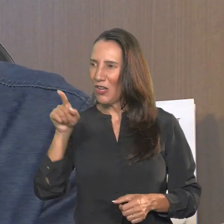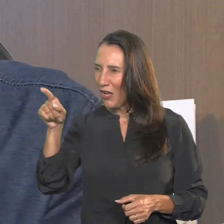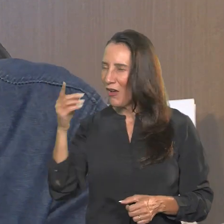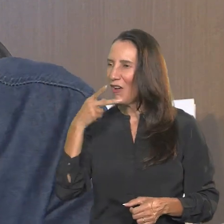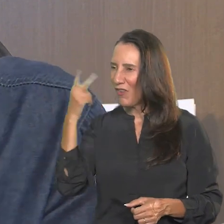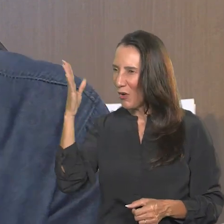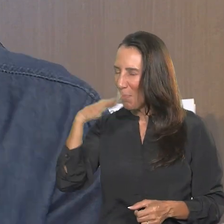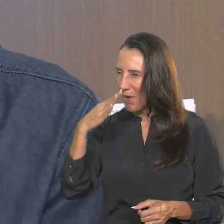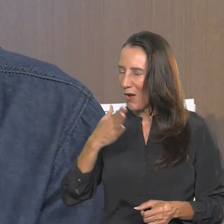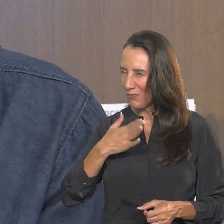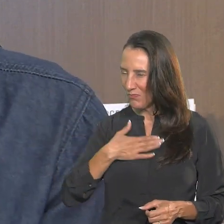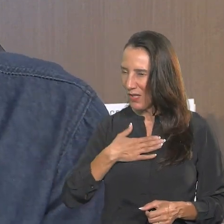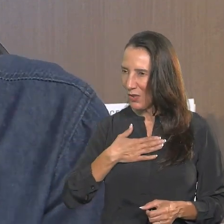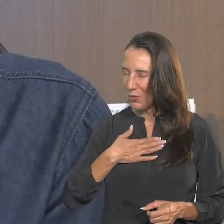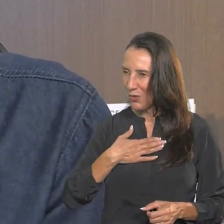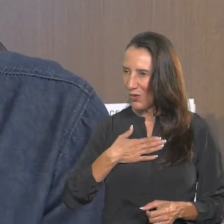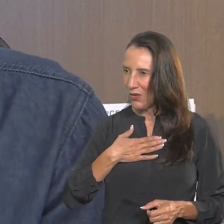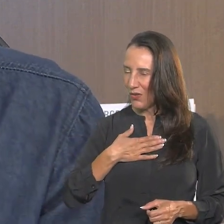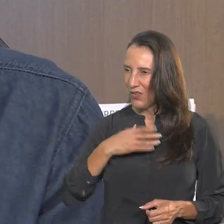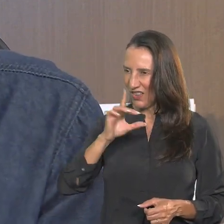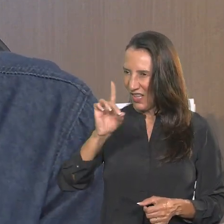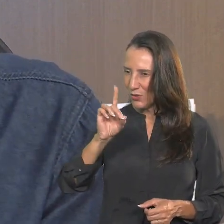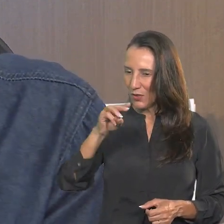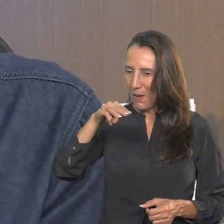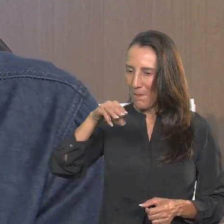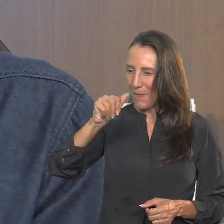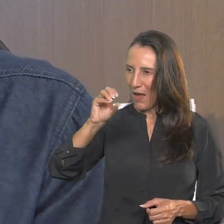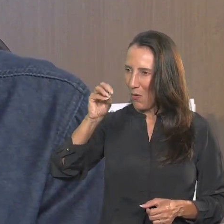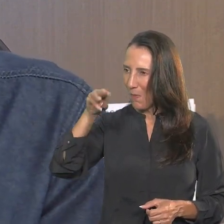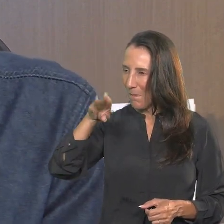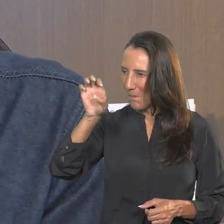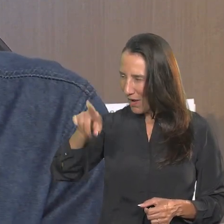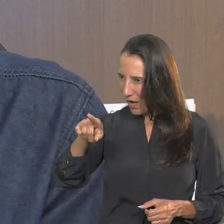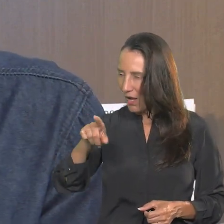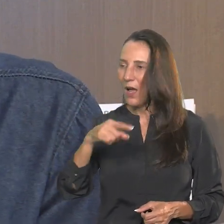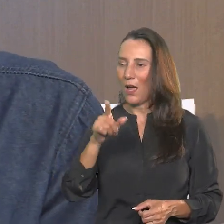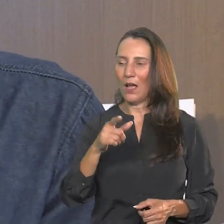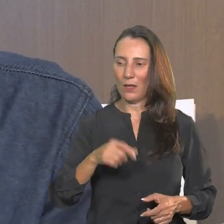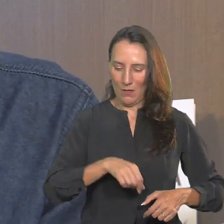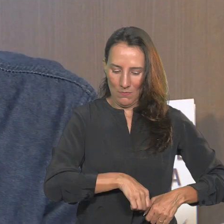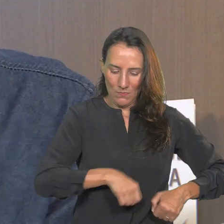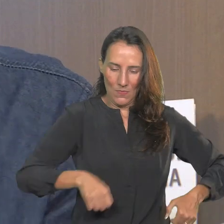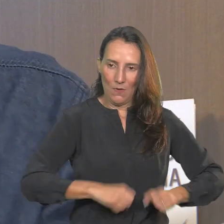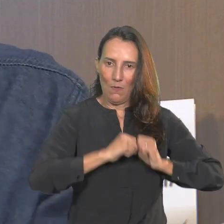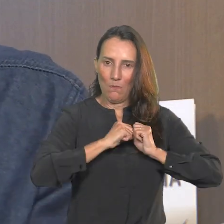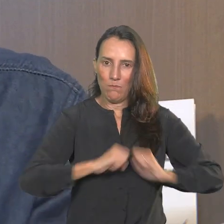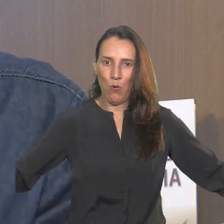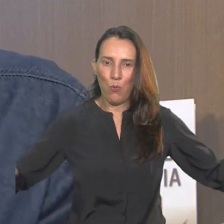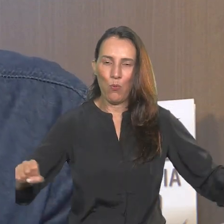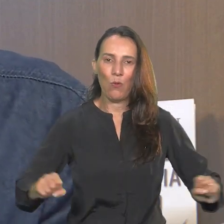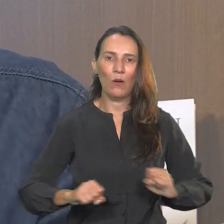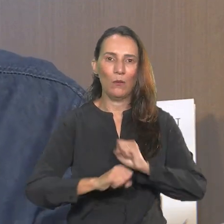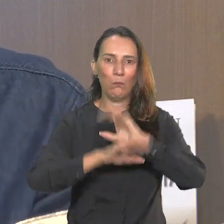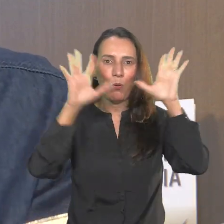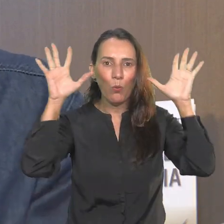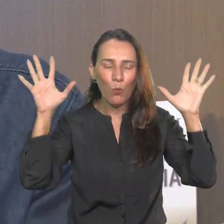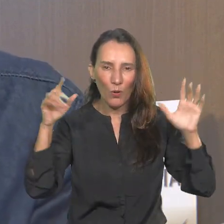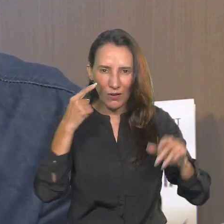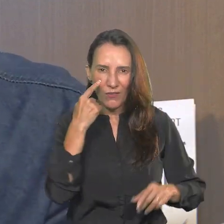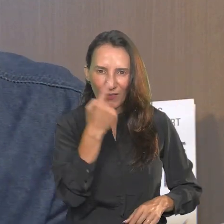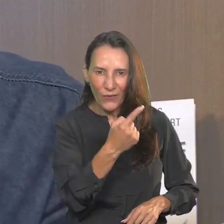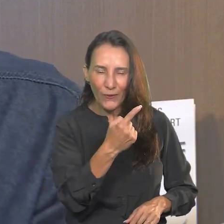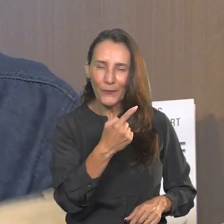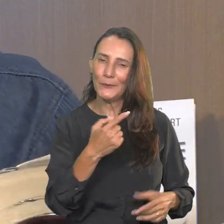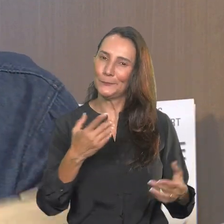agressividade. Vai, fala o que você fala de Jesus, fala de Maomé. Você vai ver se não vai